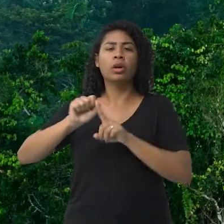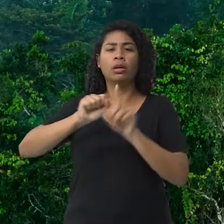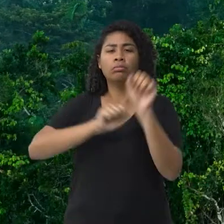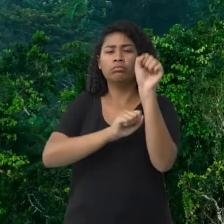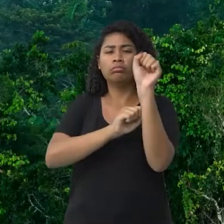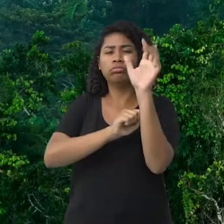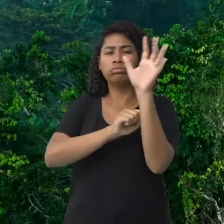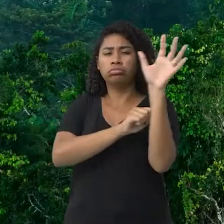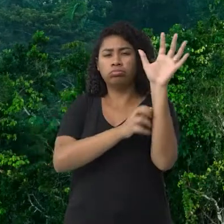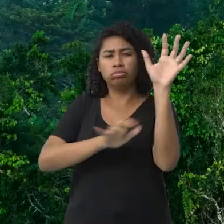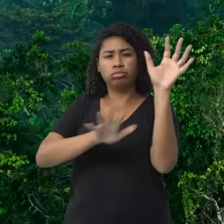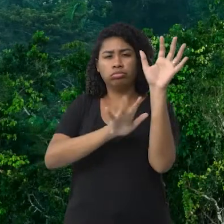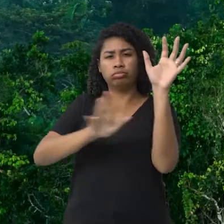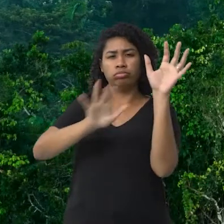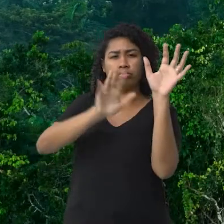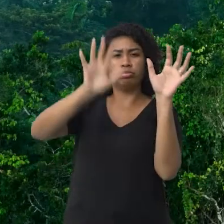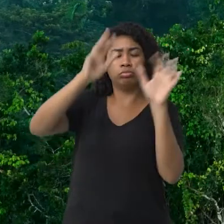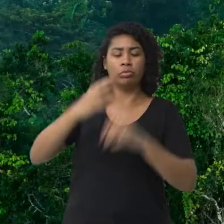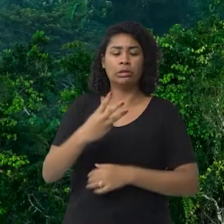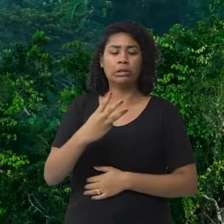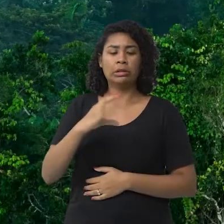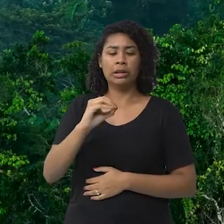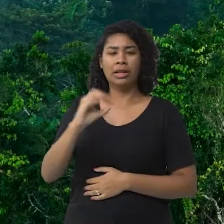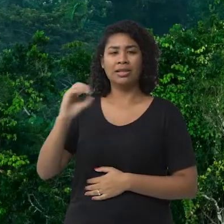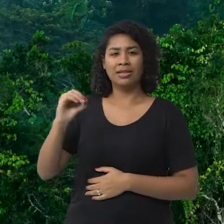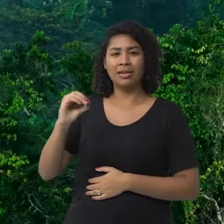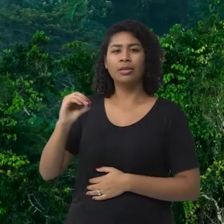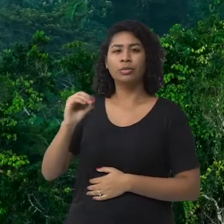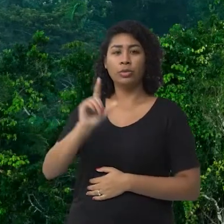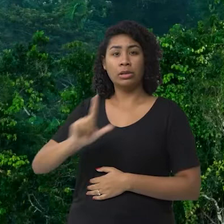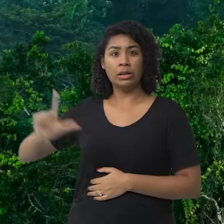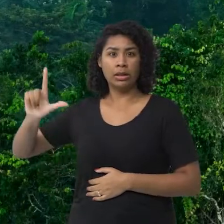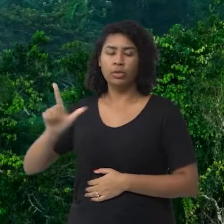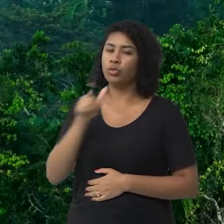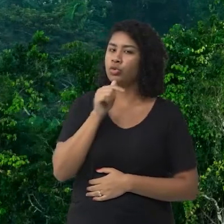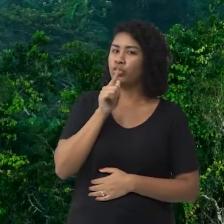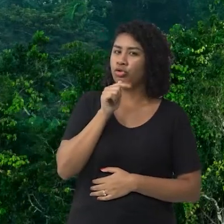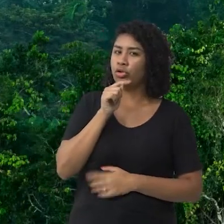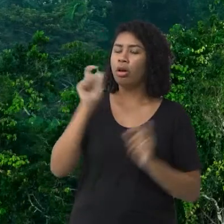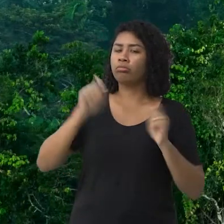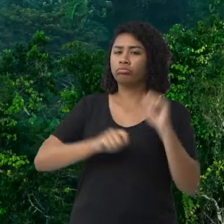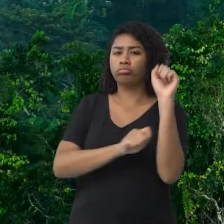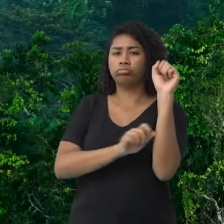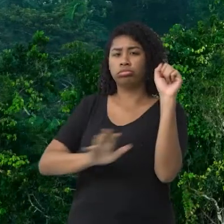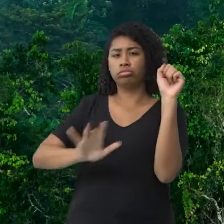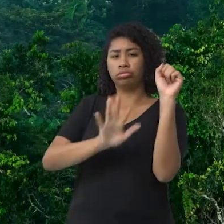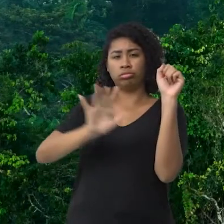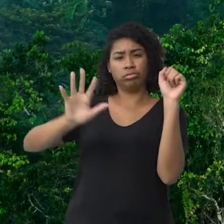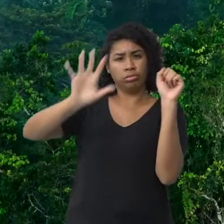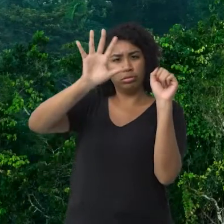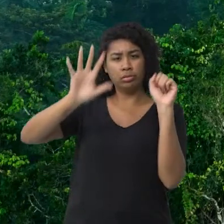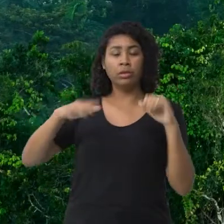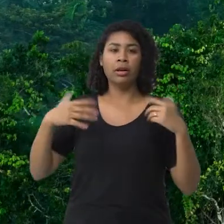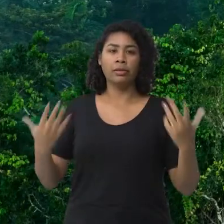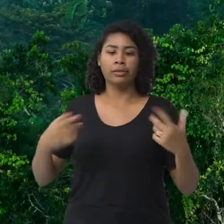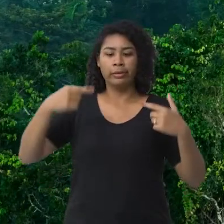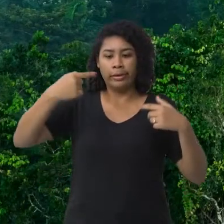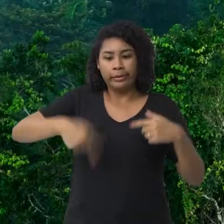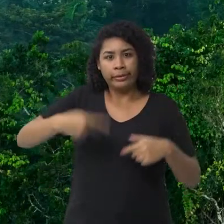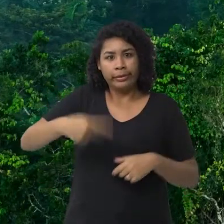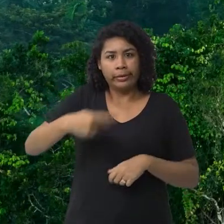vapor até 300 litros de água. Agora imaginem o quanto a nossa floresta amazônica